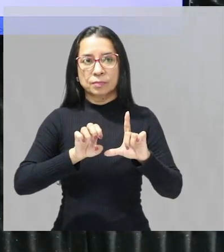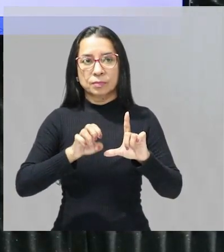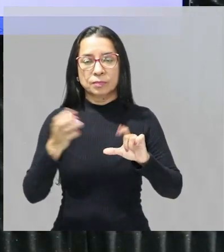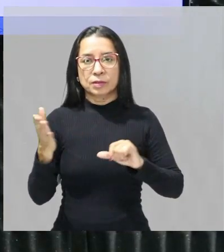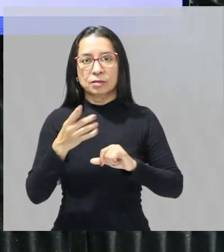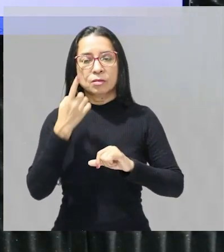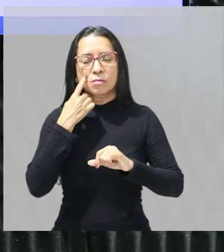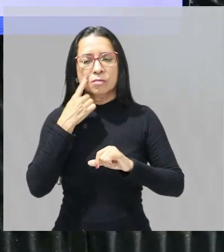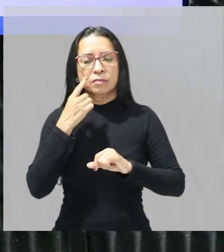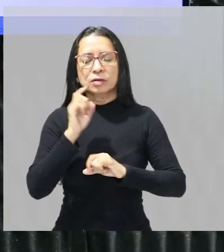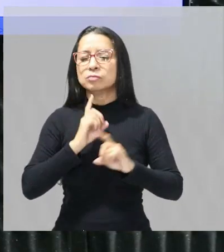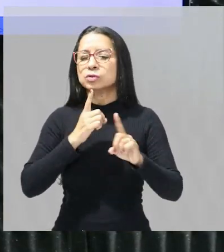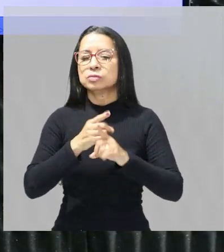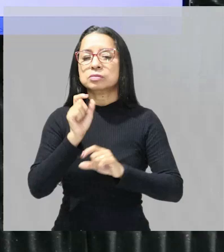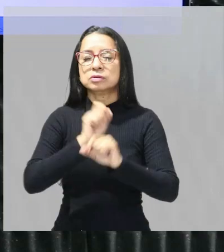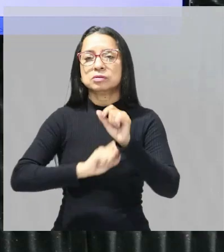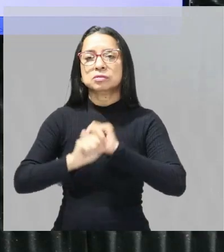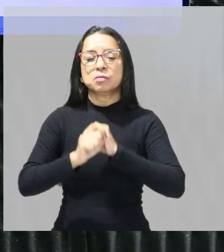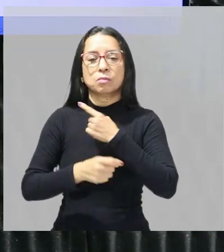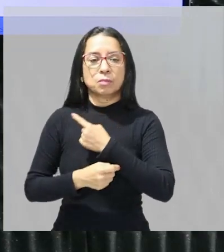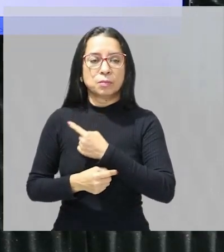Vamos lá, vamos ver, vamos descobrir que insumo é esse.